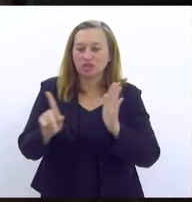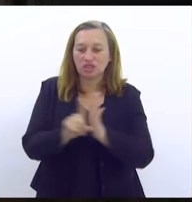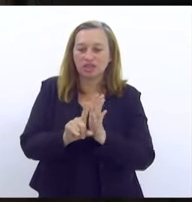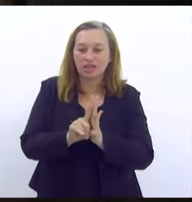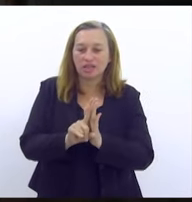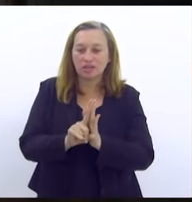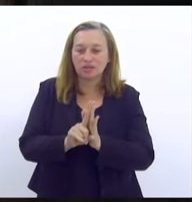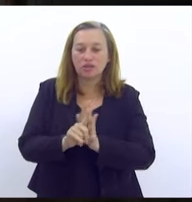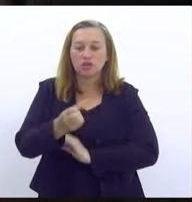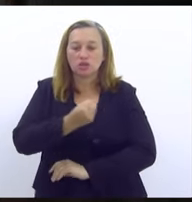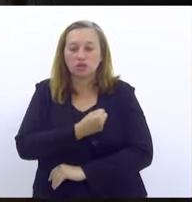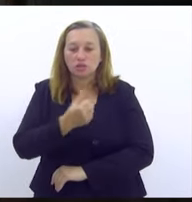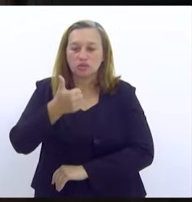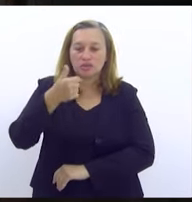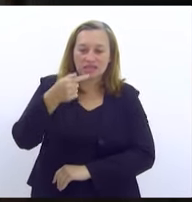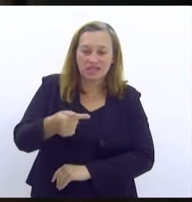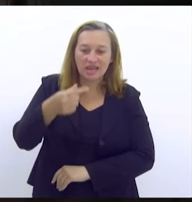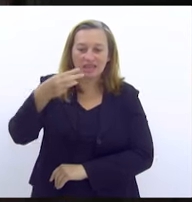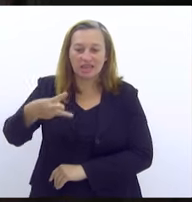lei número